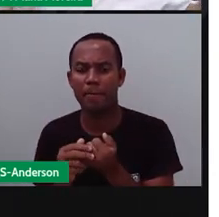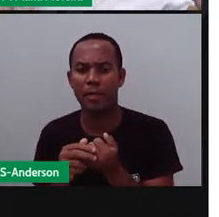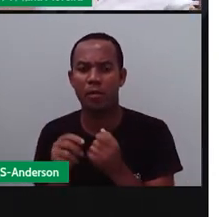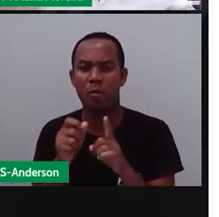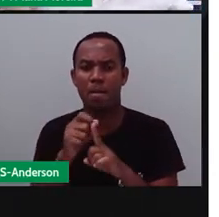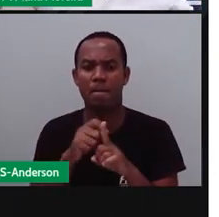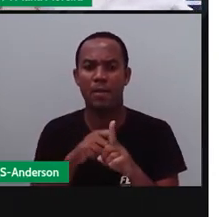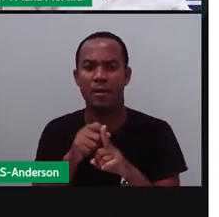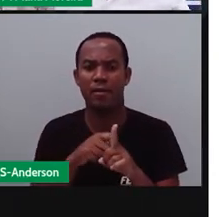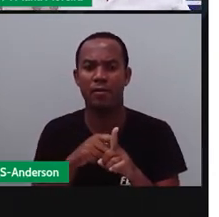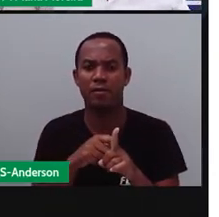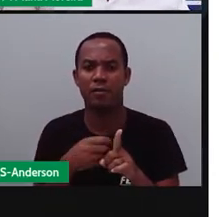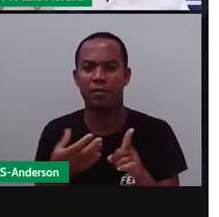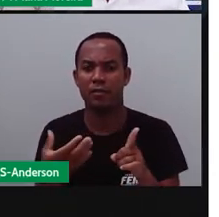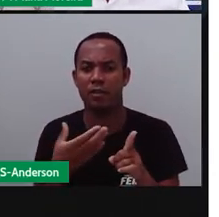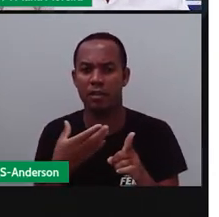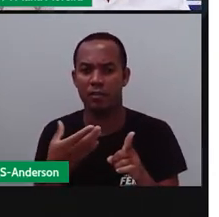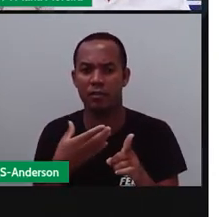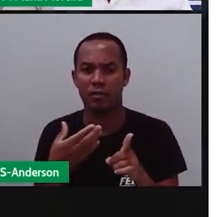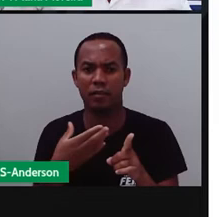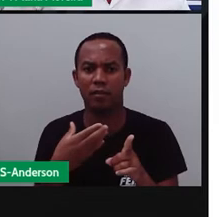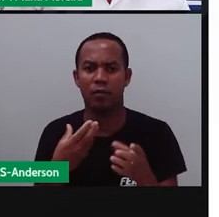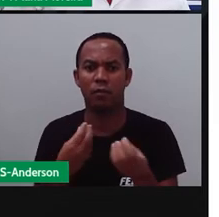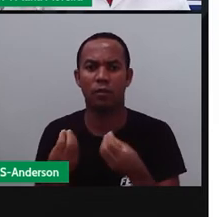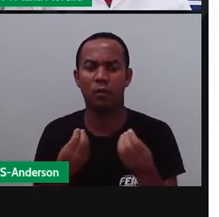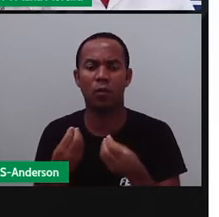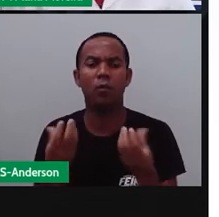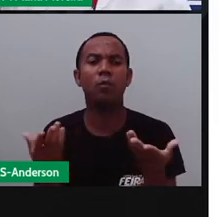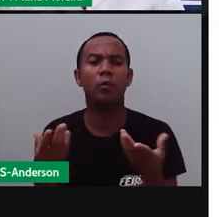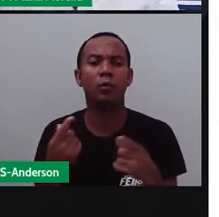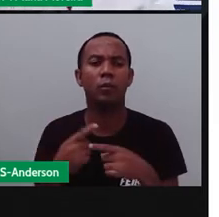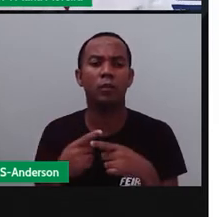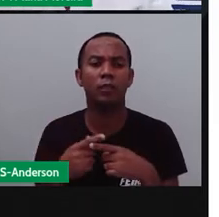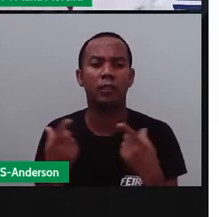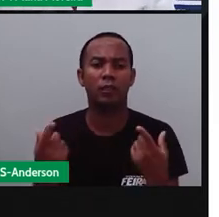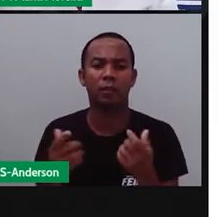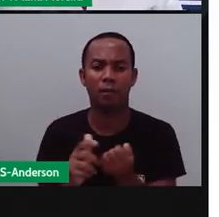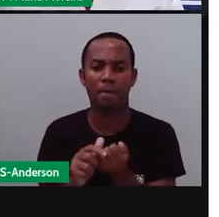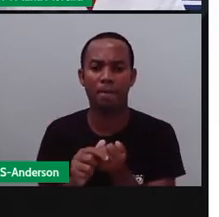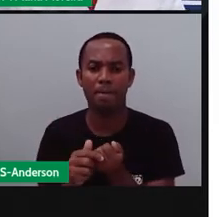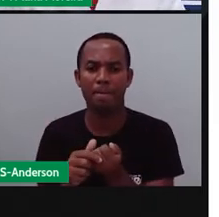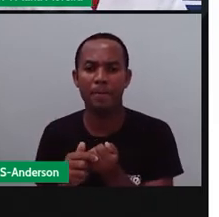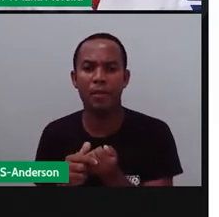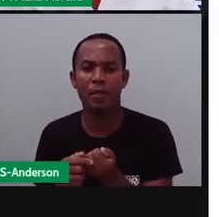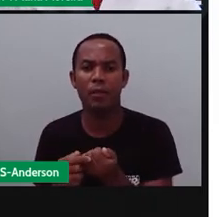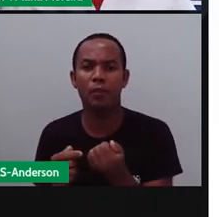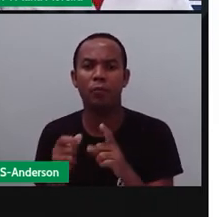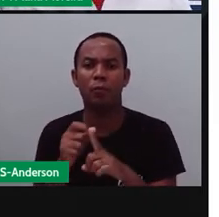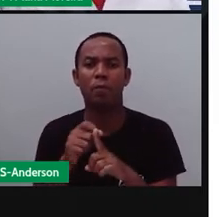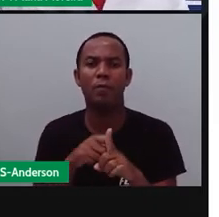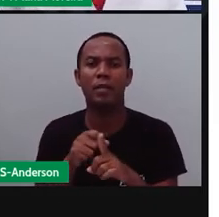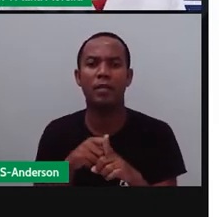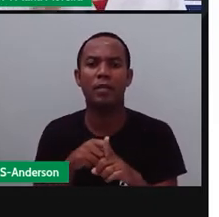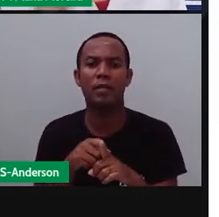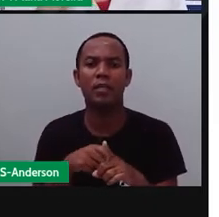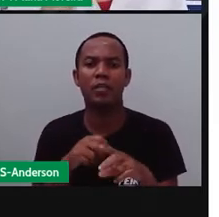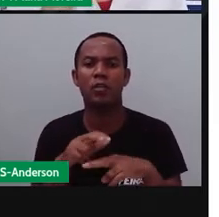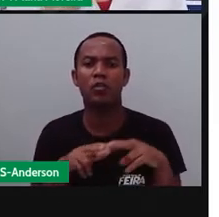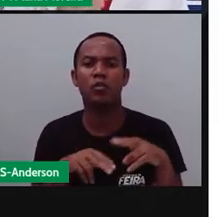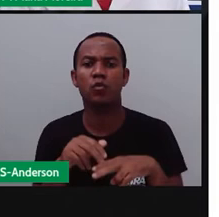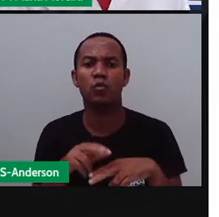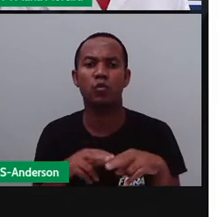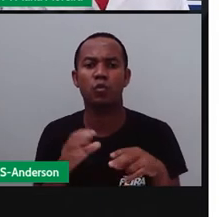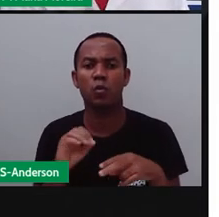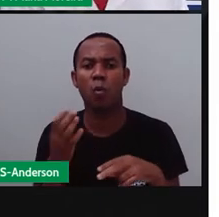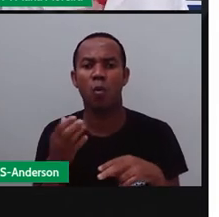da manga, né? Lá para dezembro, janeiro. Por quê? Porque o período do milho é justamente o quê? Junho, julho, aí no mais tardar